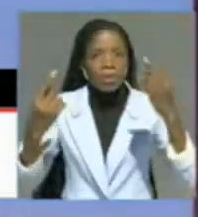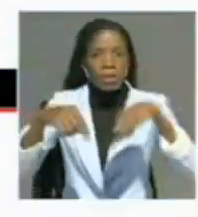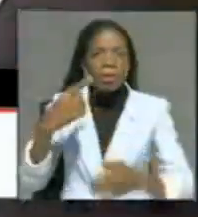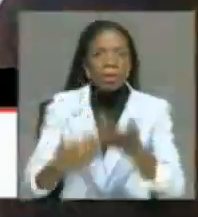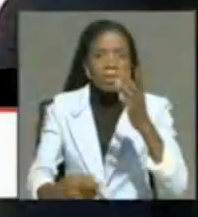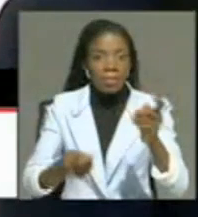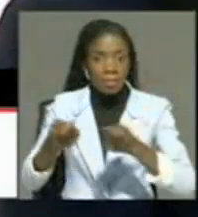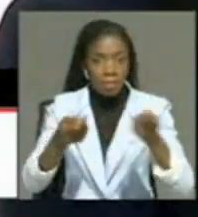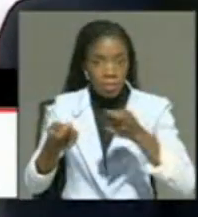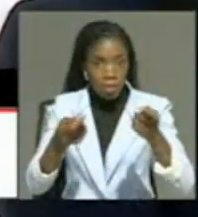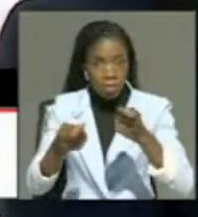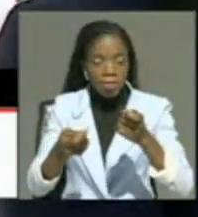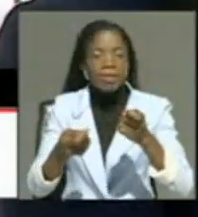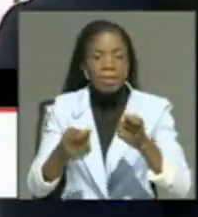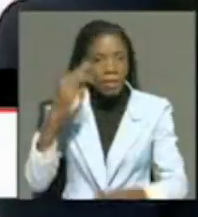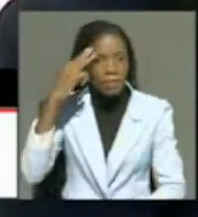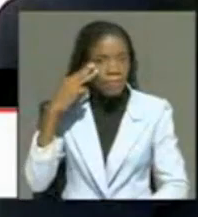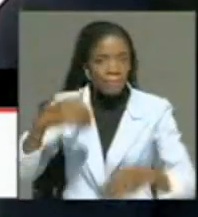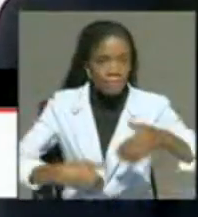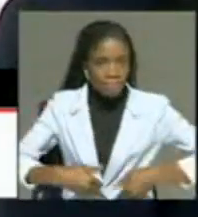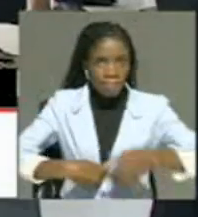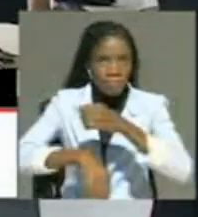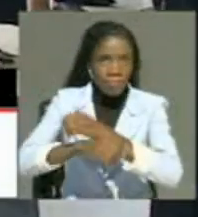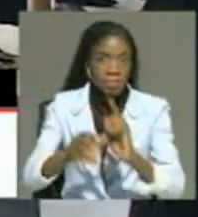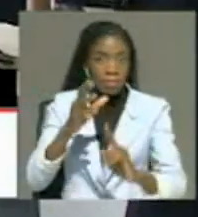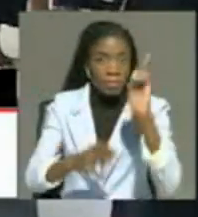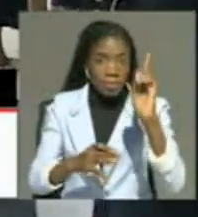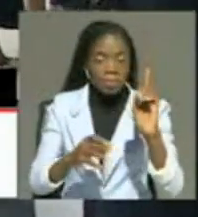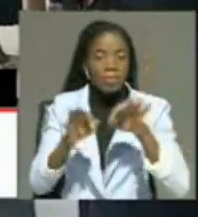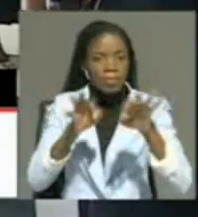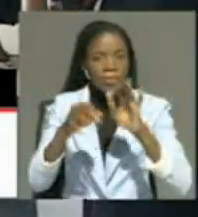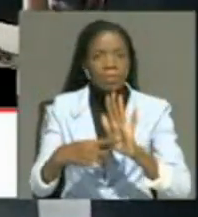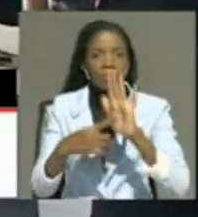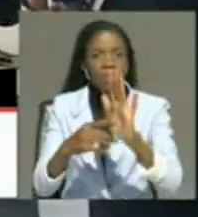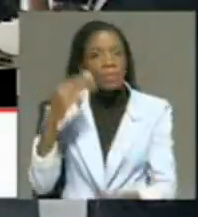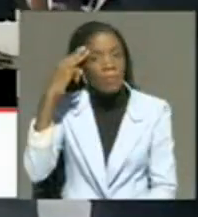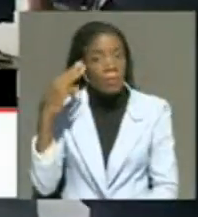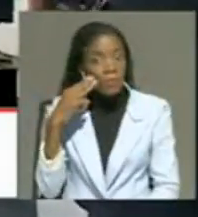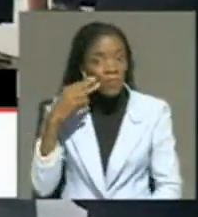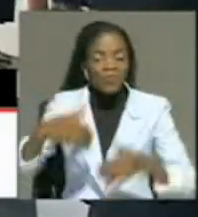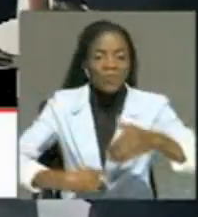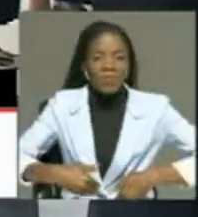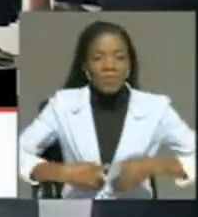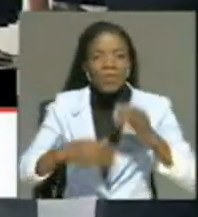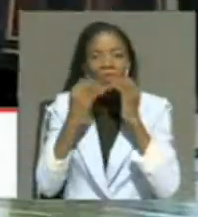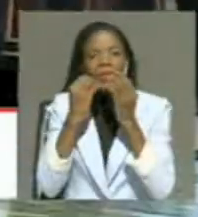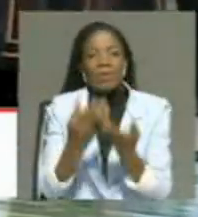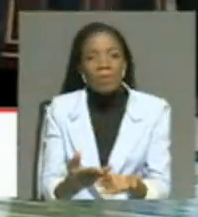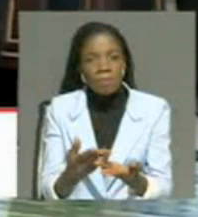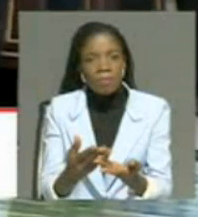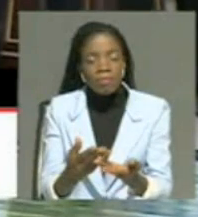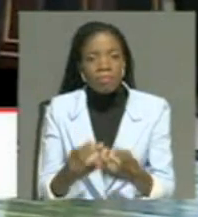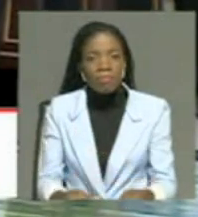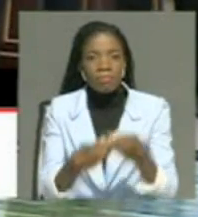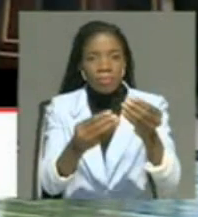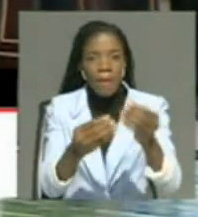da governação. E se depender da sua performance desportiva, o Ministério da Juventude e Desportos está